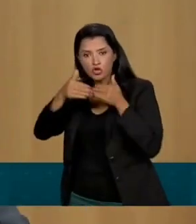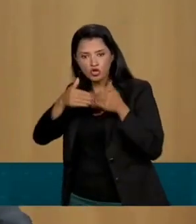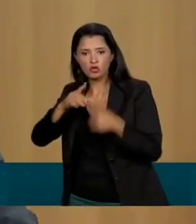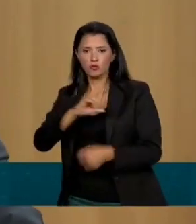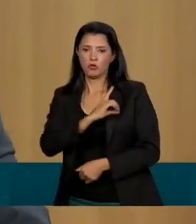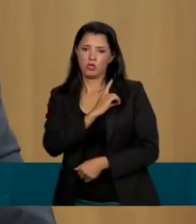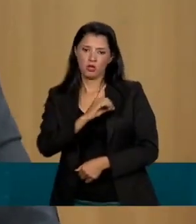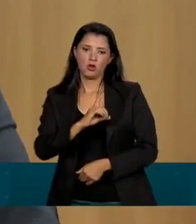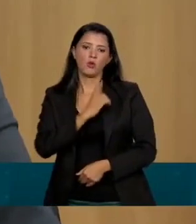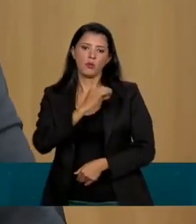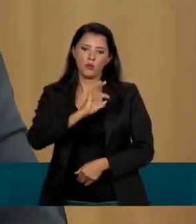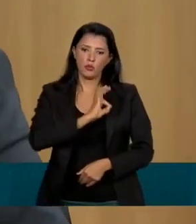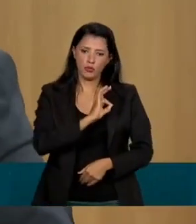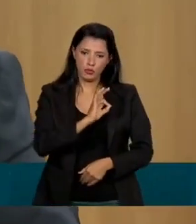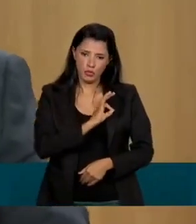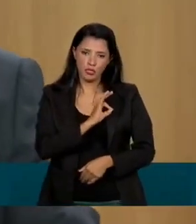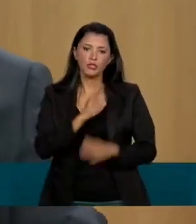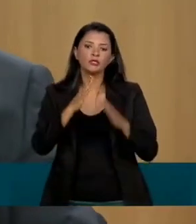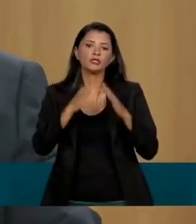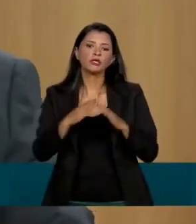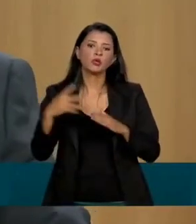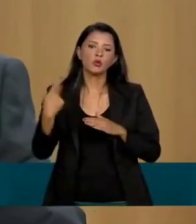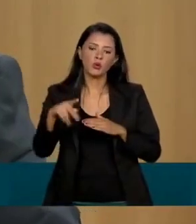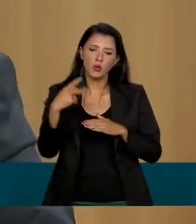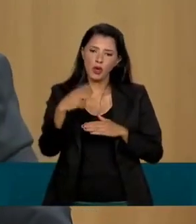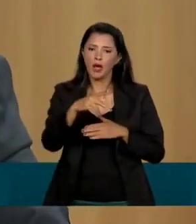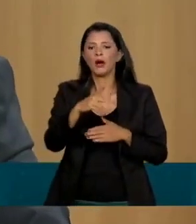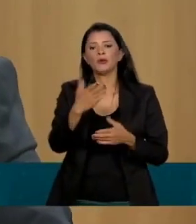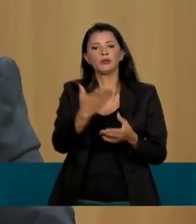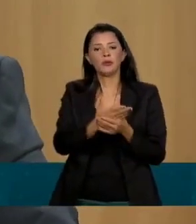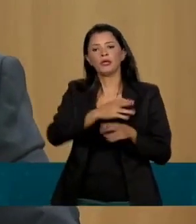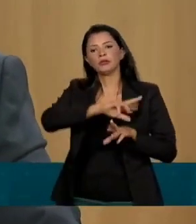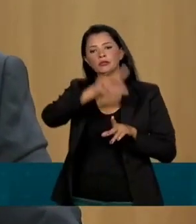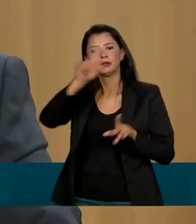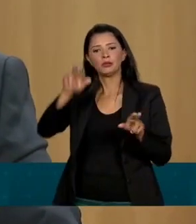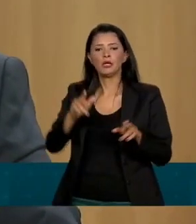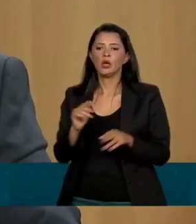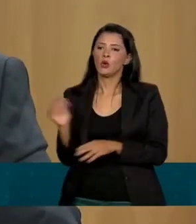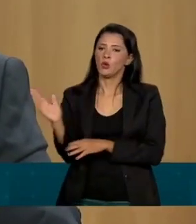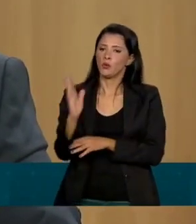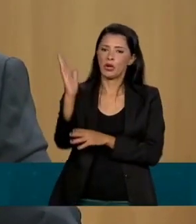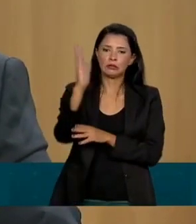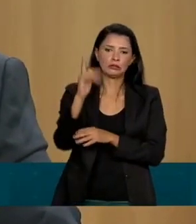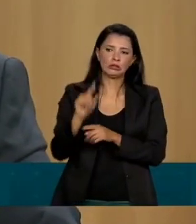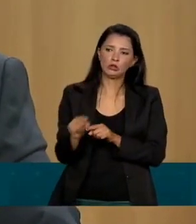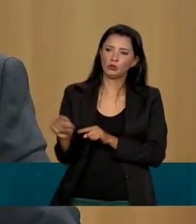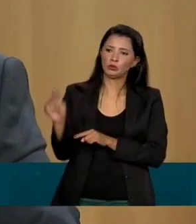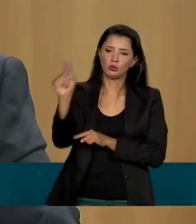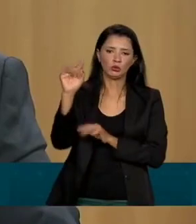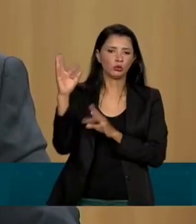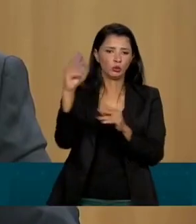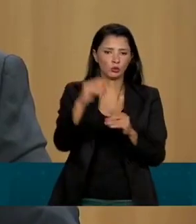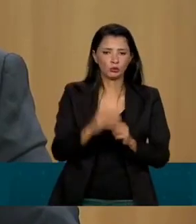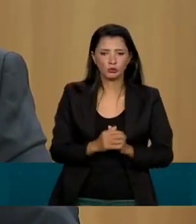delegados de polícia que presidem os inquéritos policiais em todo o território